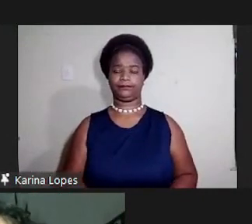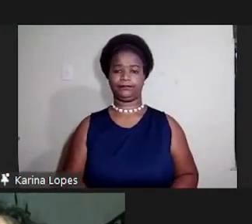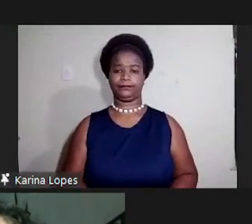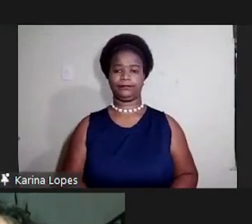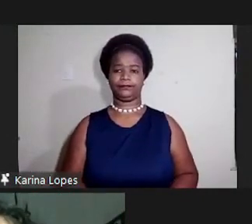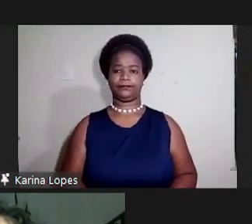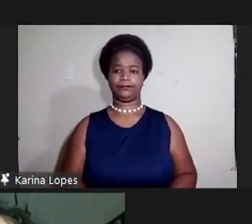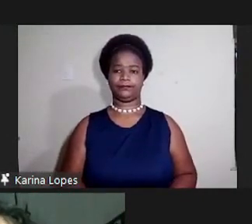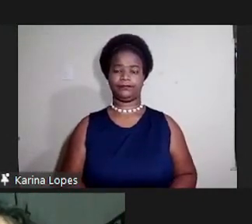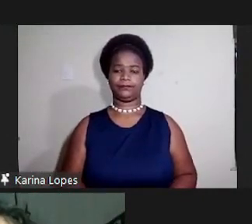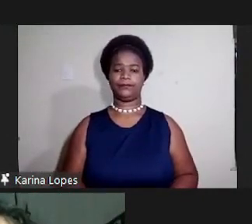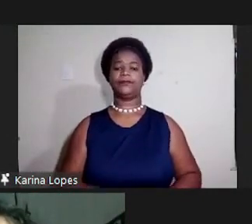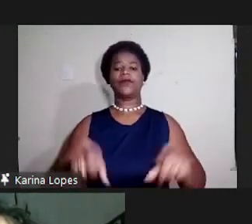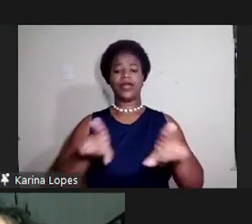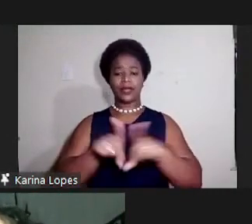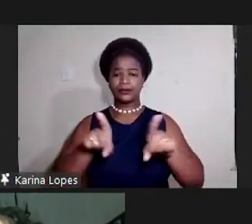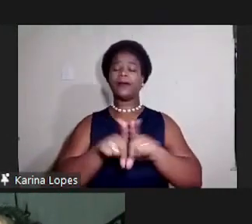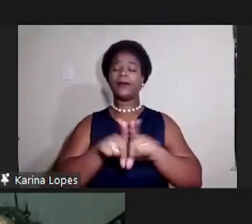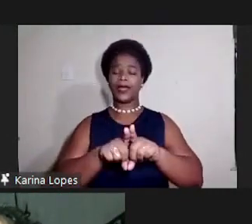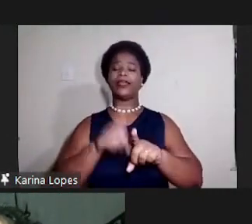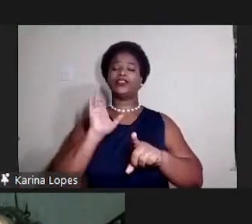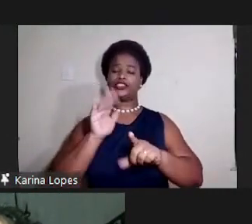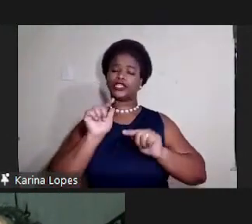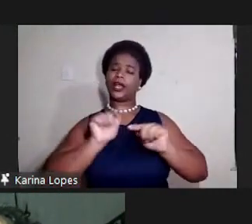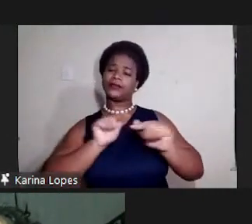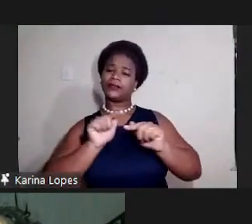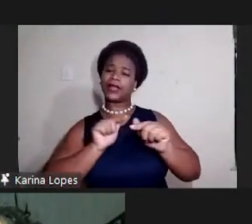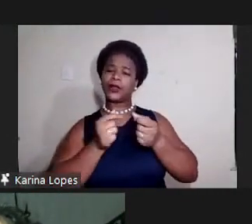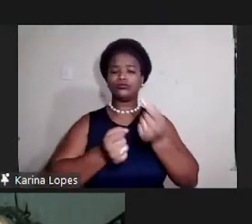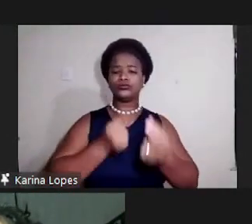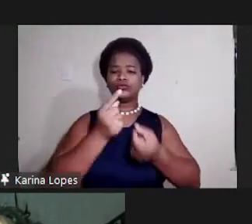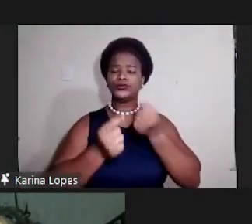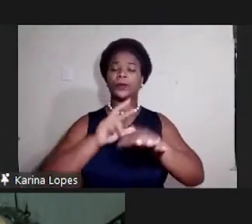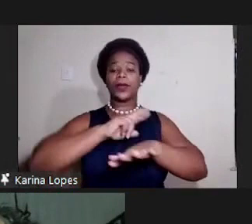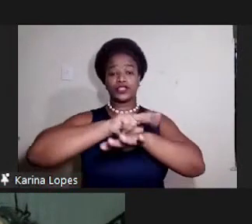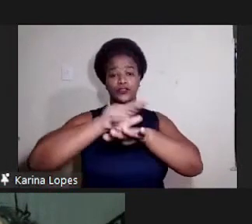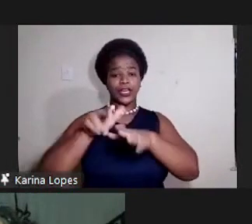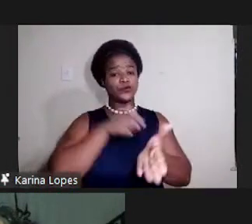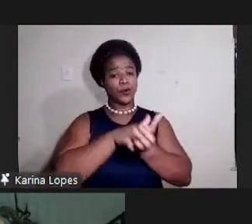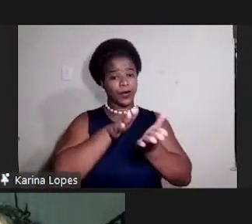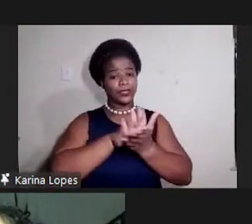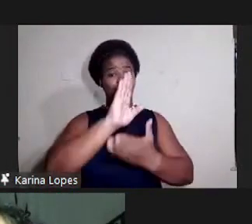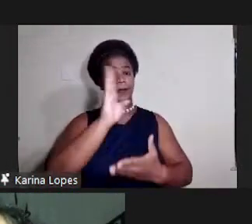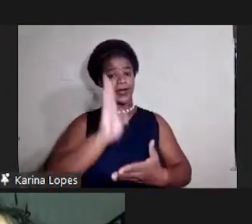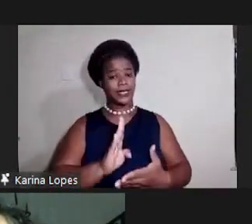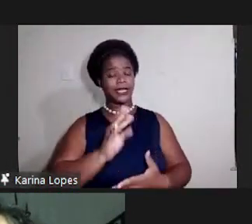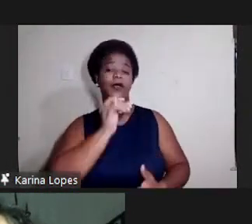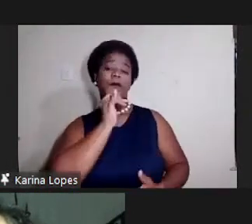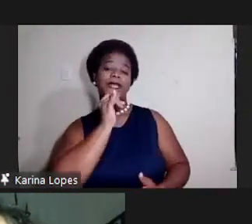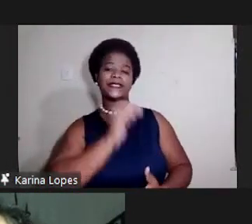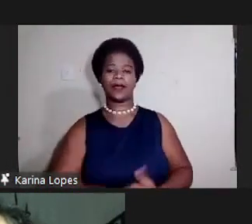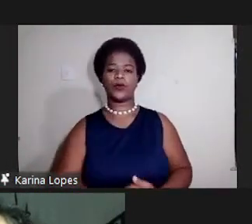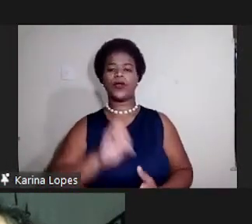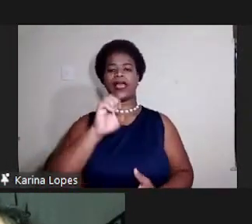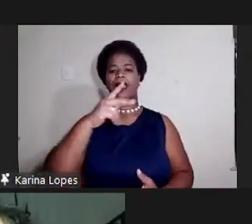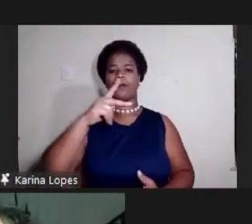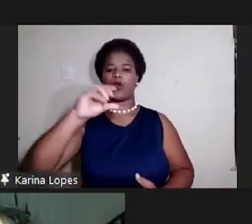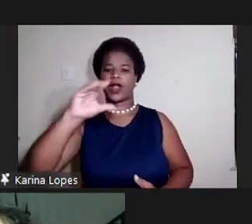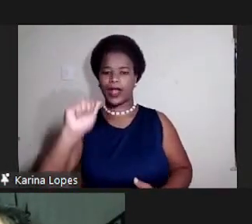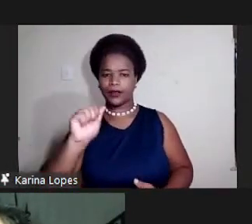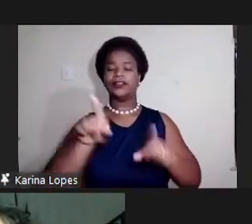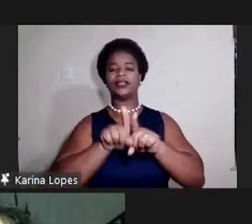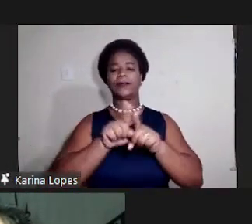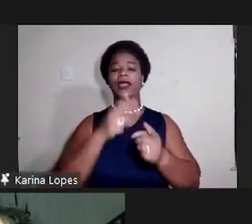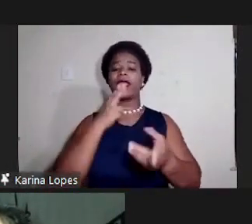Foi ainda freelance para diversas publicações brasileiras, como, por exemplo, Época, Carta Capital, Opera